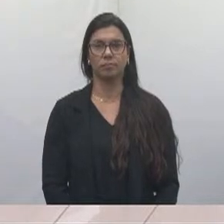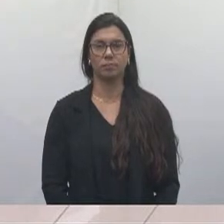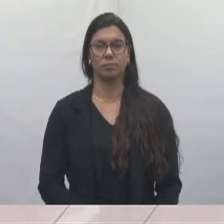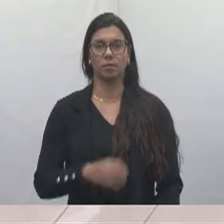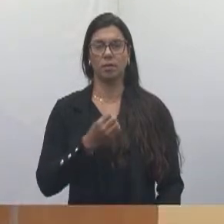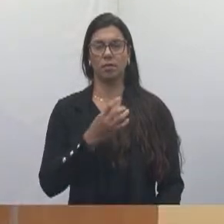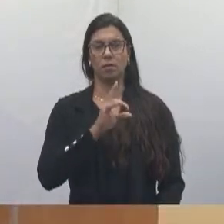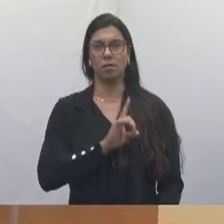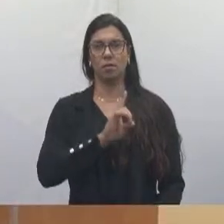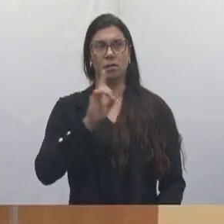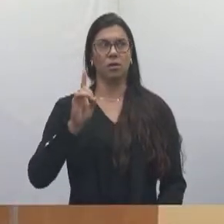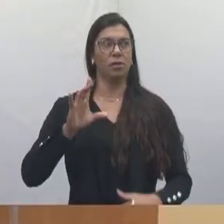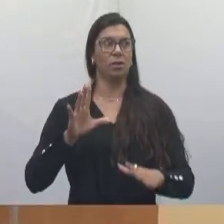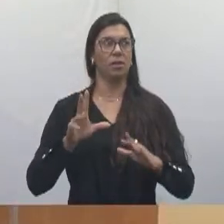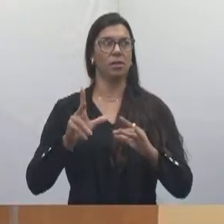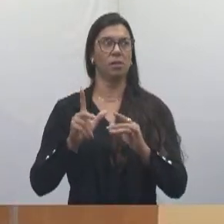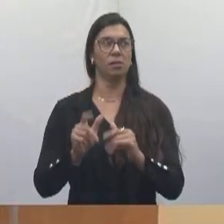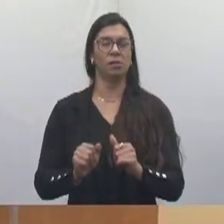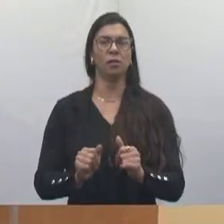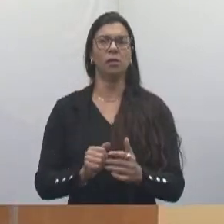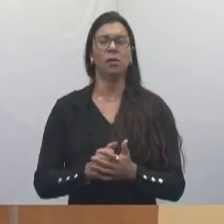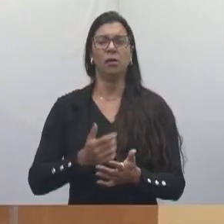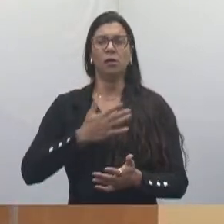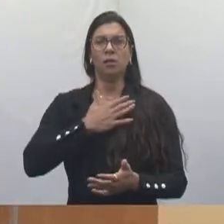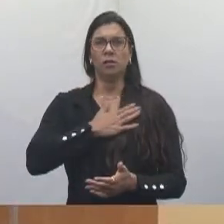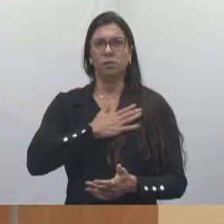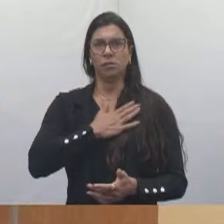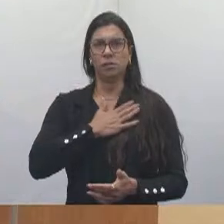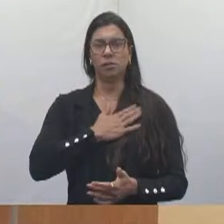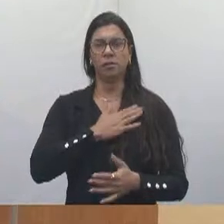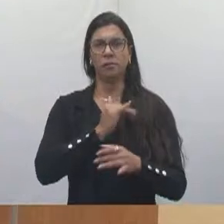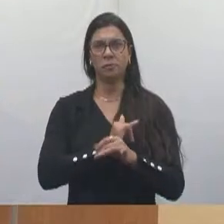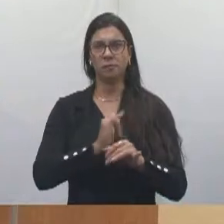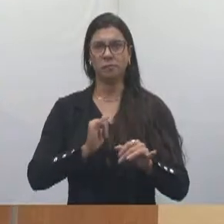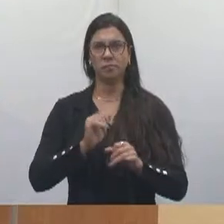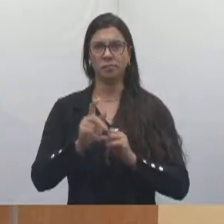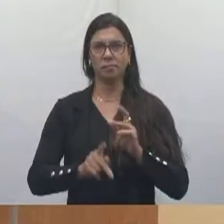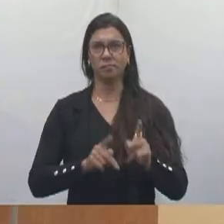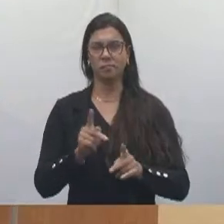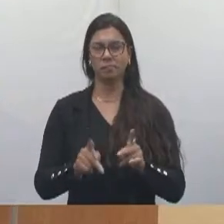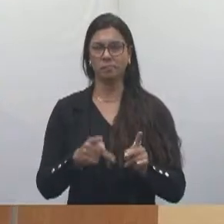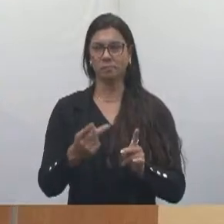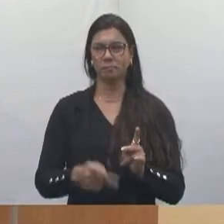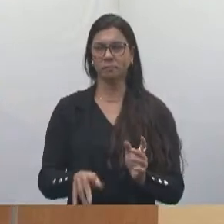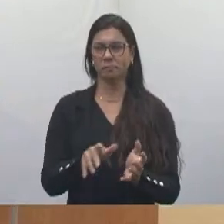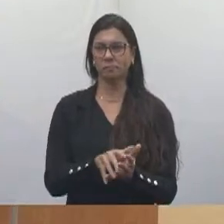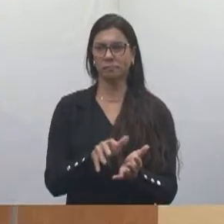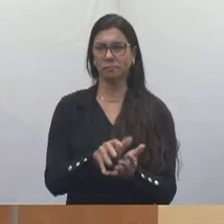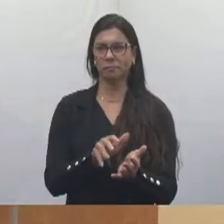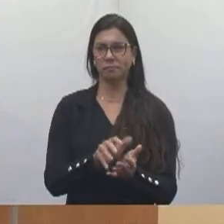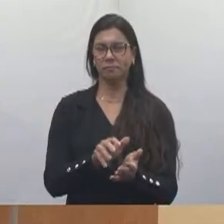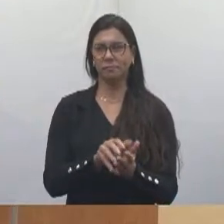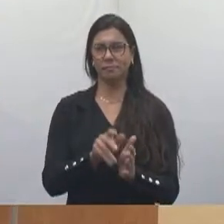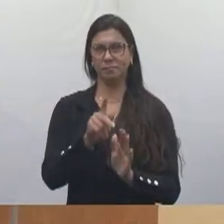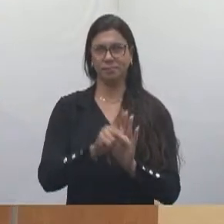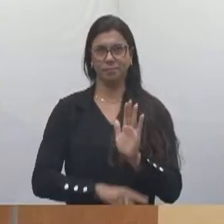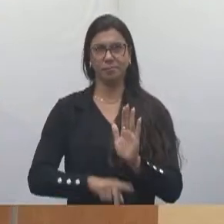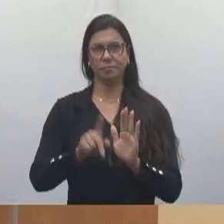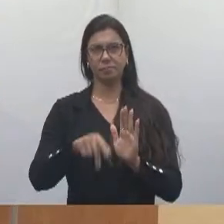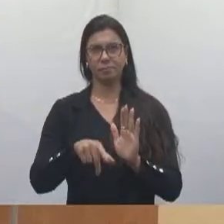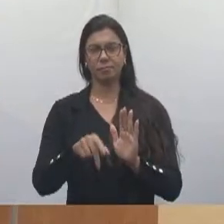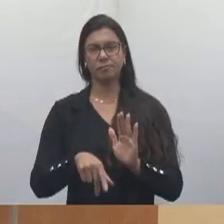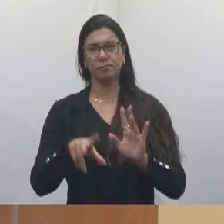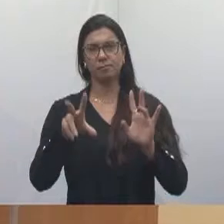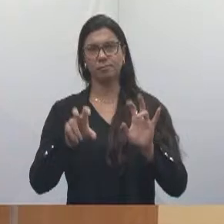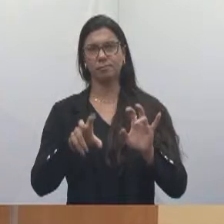Bom dia a todos. Gostaria de dizer à população da cidade de Jacareí que esse projeto é um projeto de prestação de